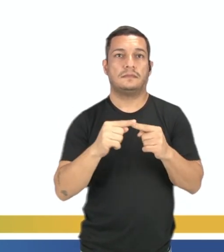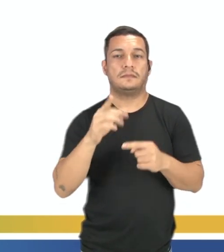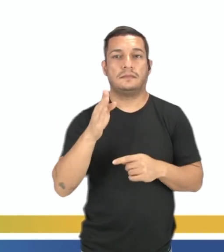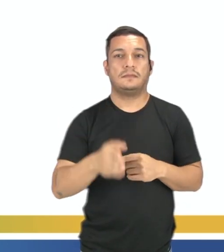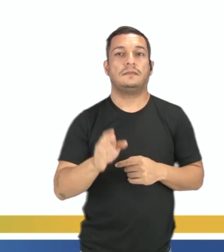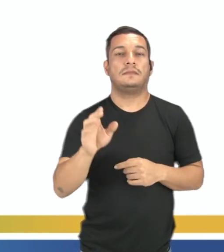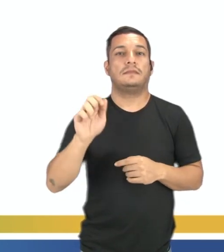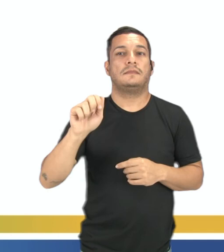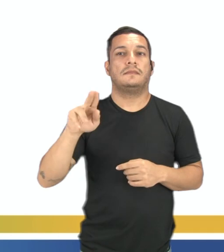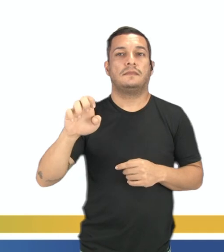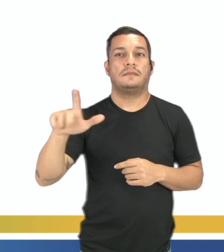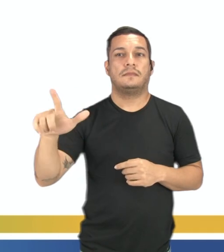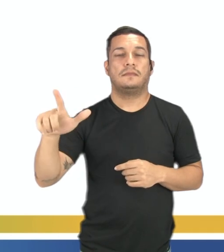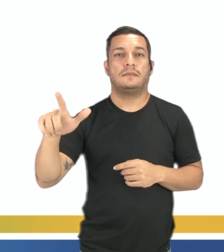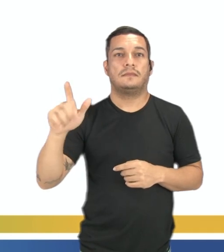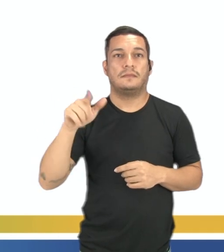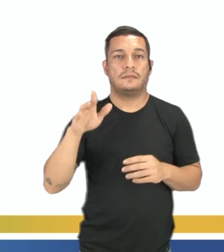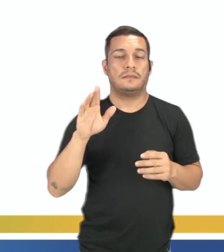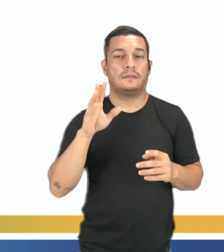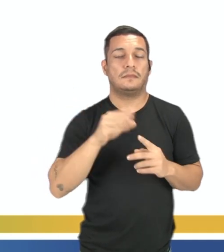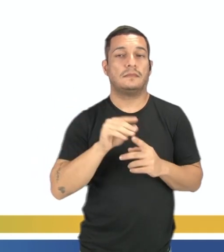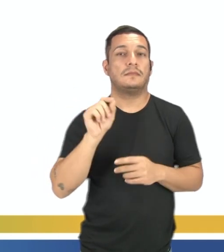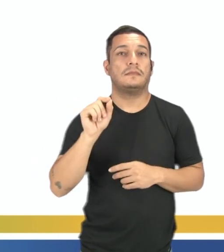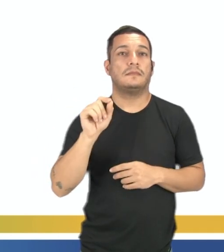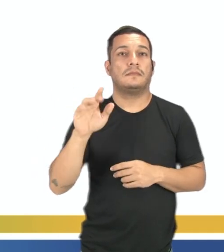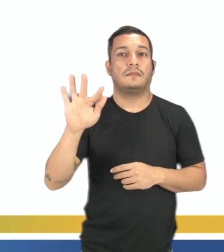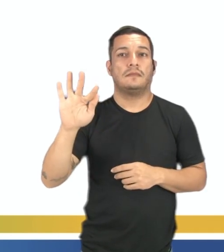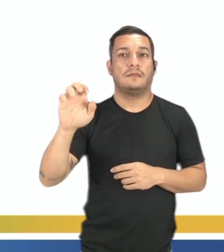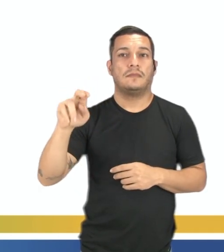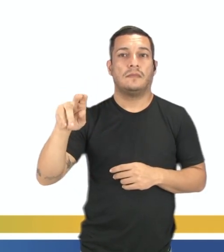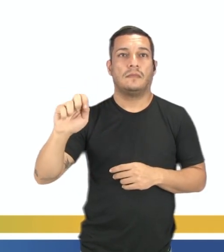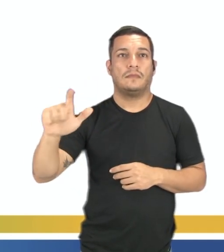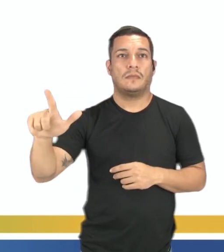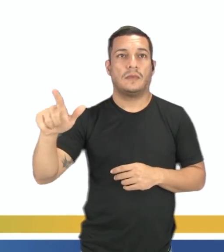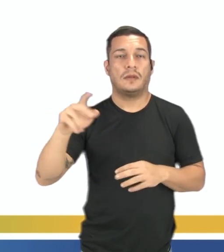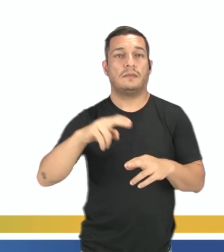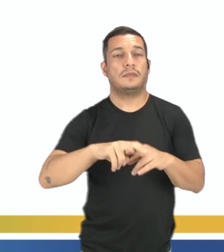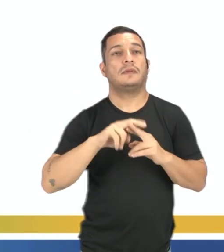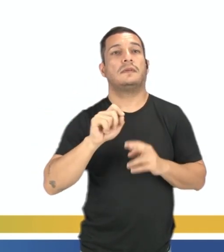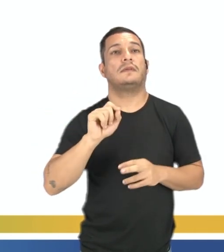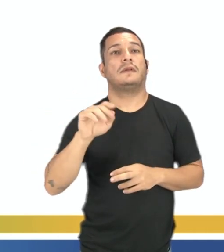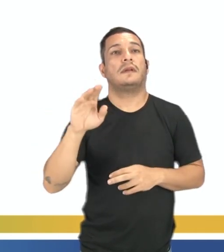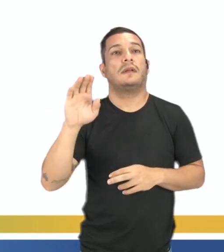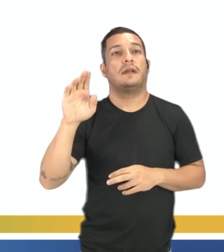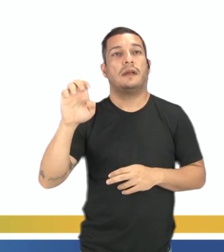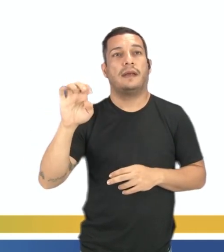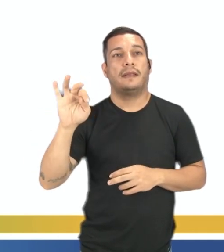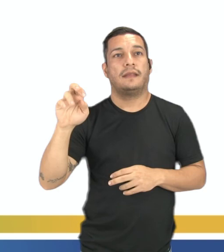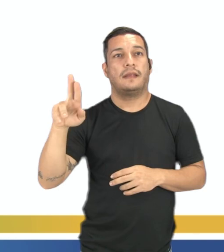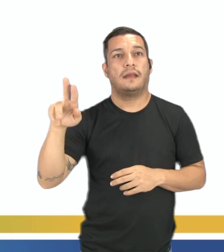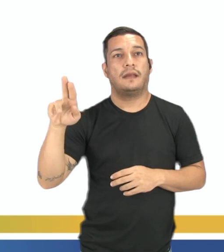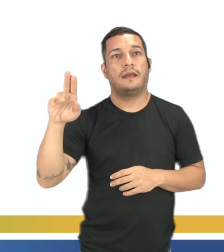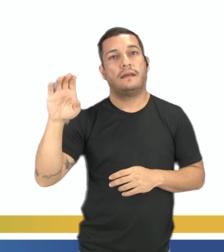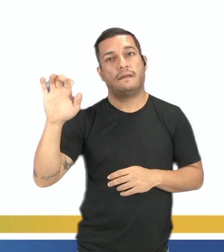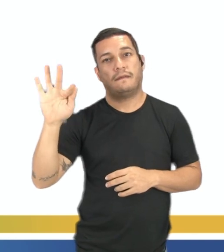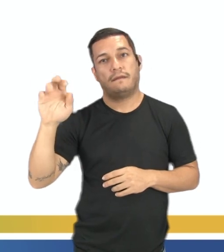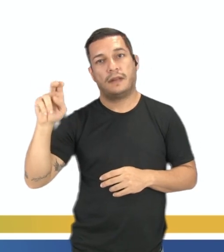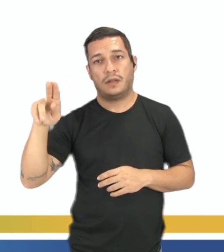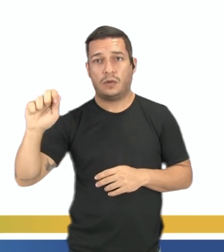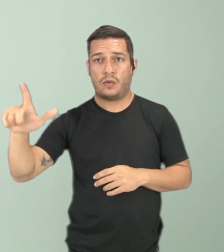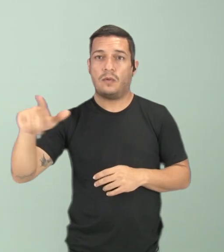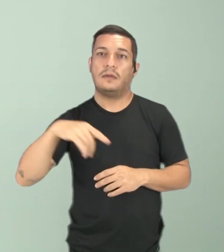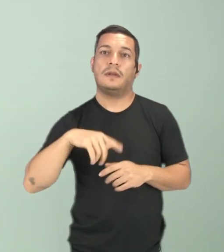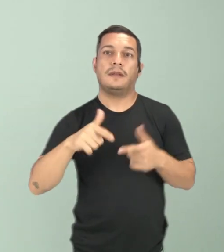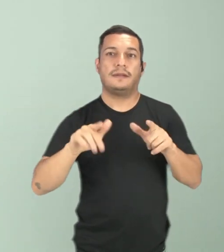ligar diretamente a neuromat qual é a função orgânica fenol portanto at e fenol letra b